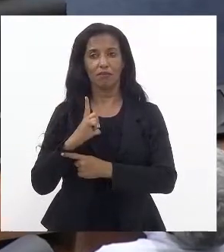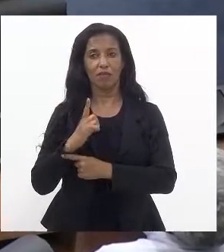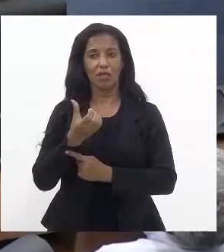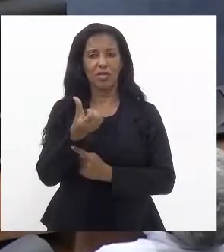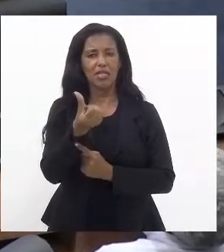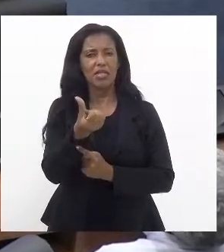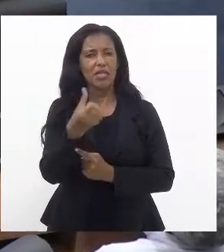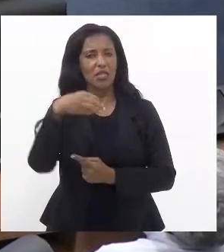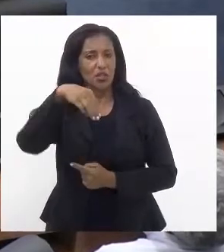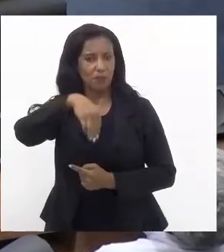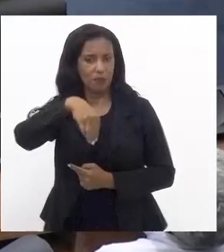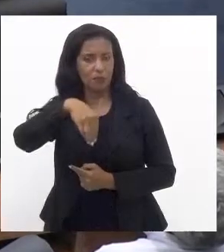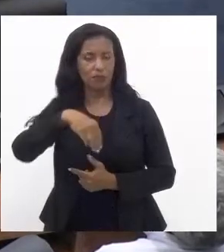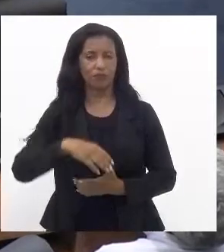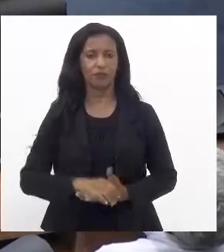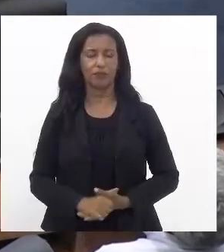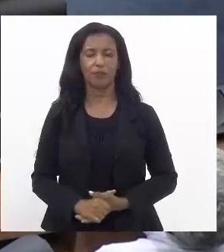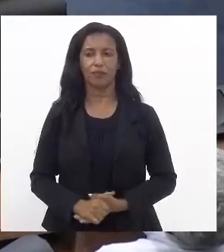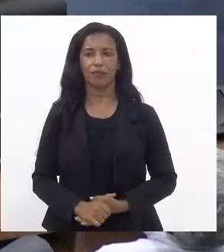6 minutos.